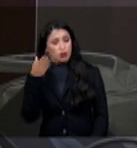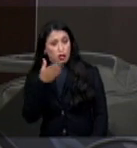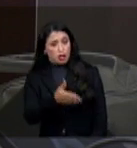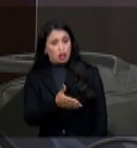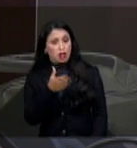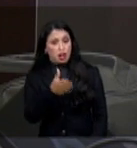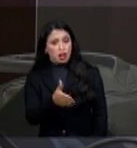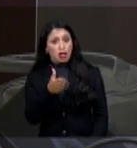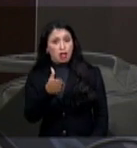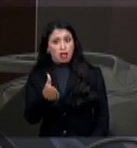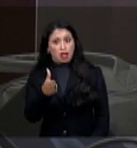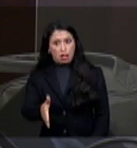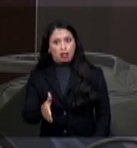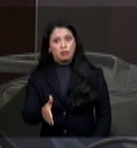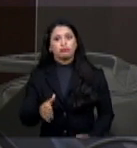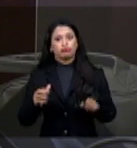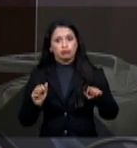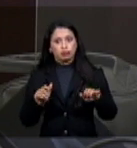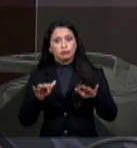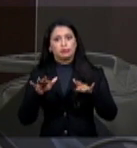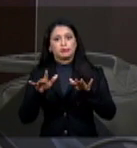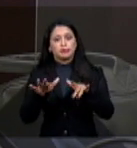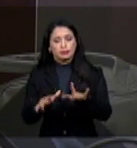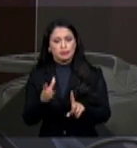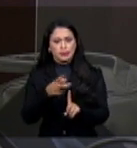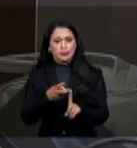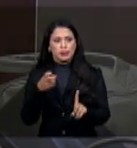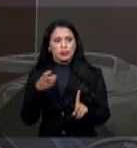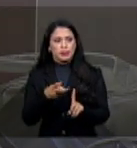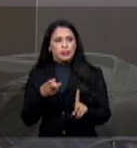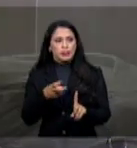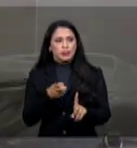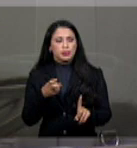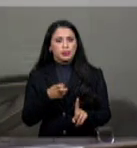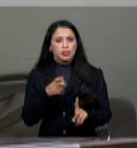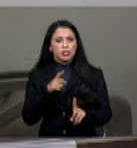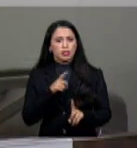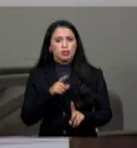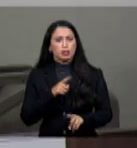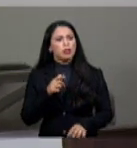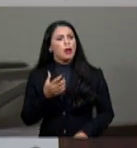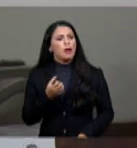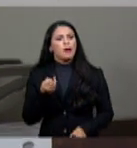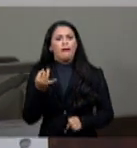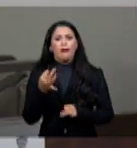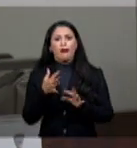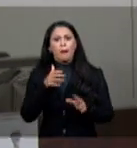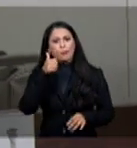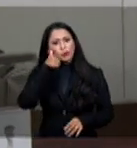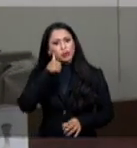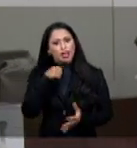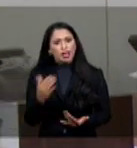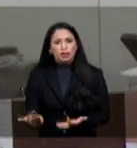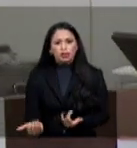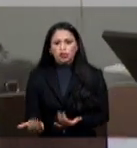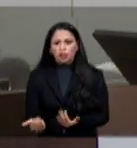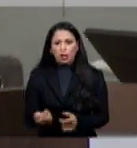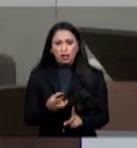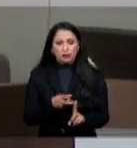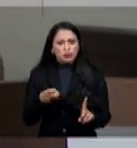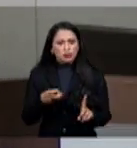presença massiva indígena lá, e destaco muito a presença de mulheres e jovens indígenas. E algo